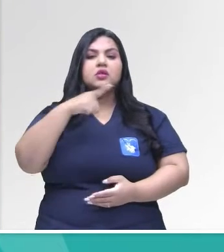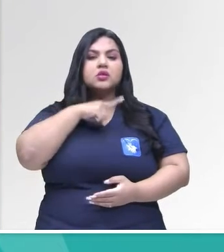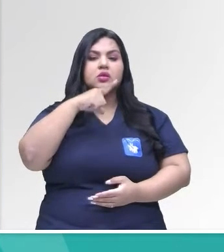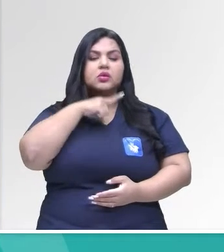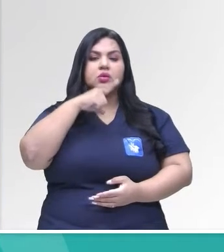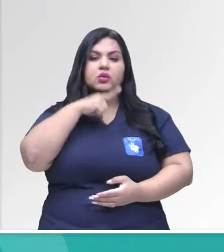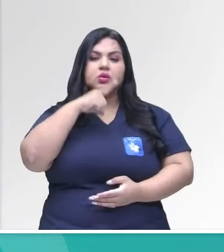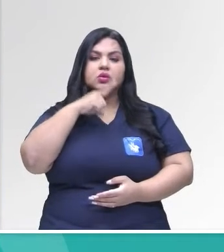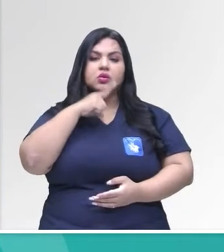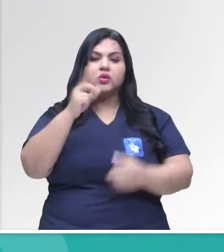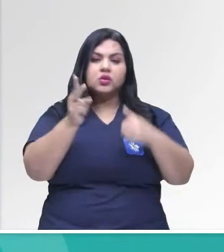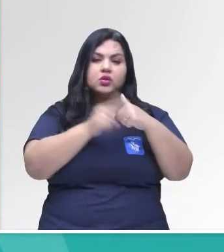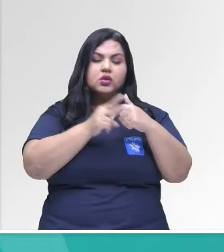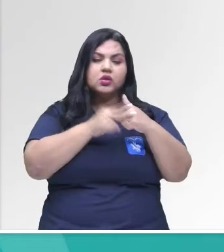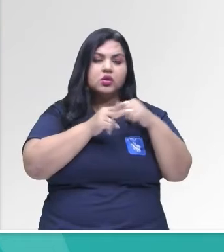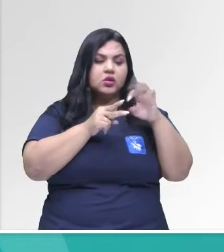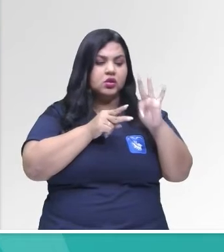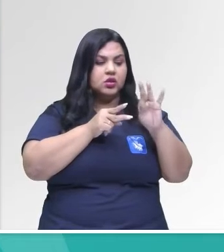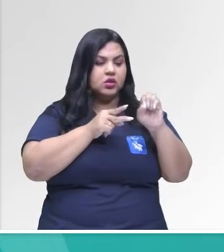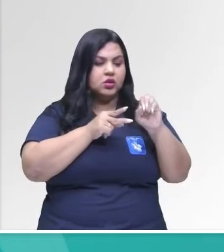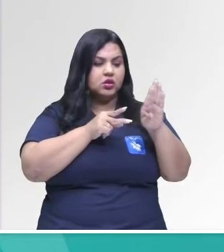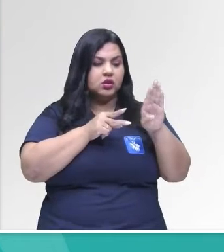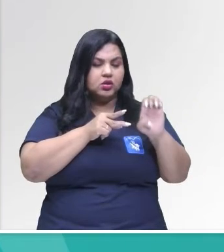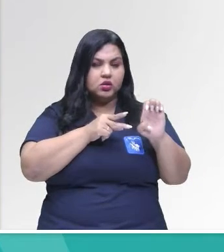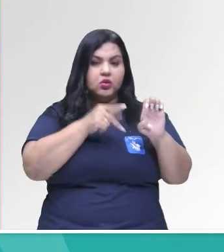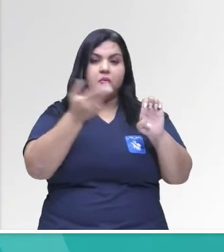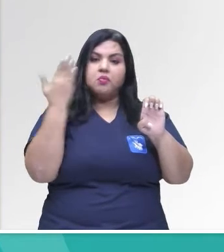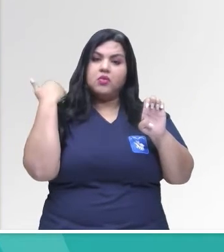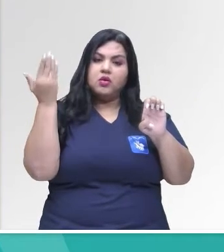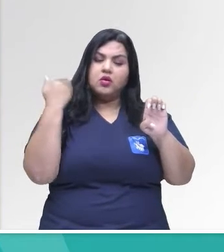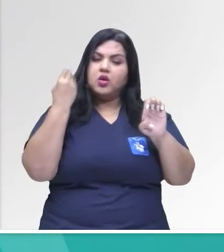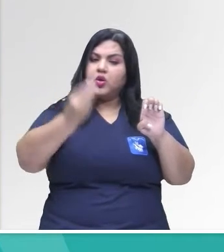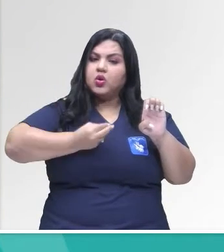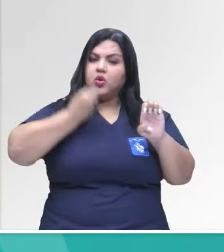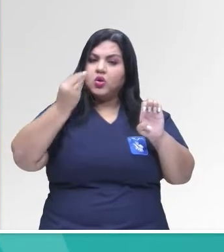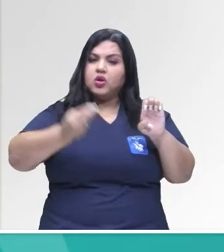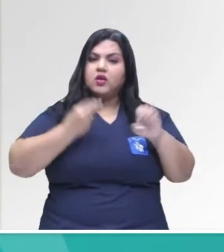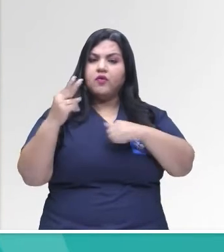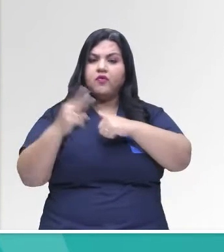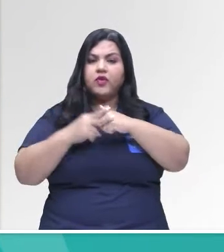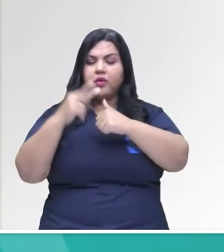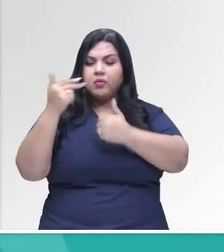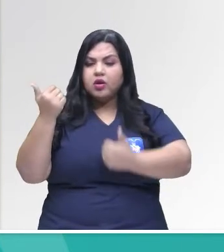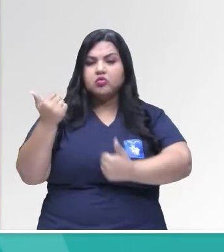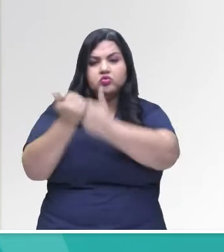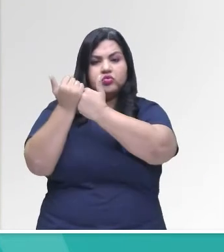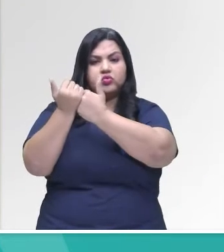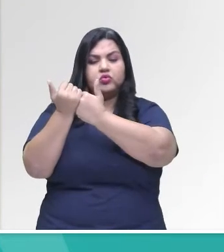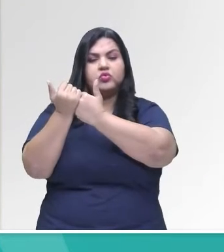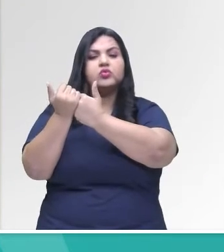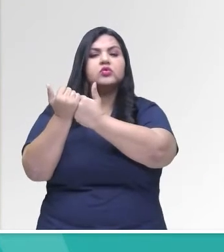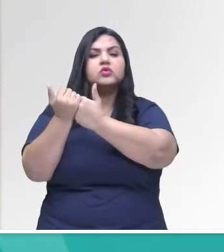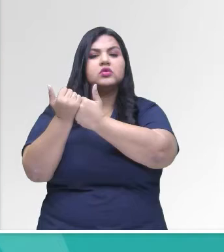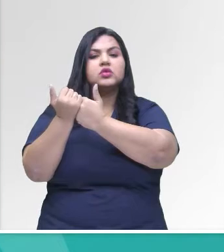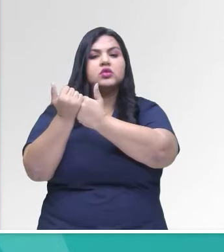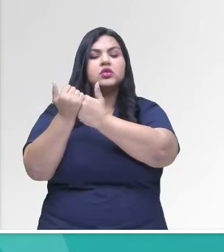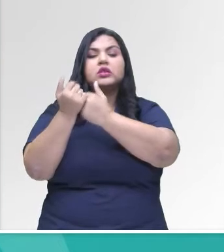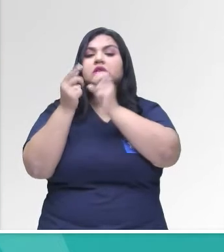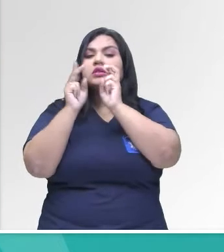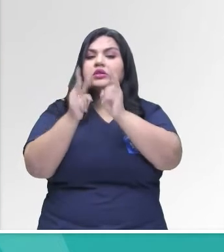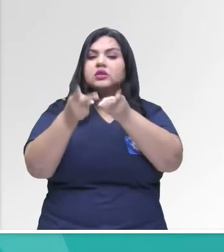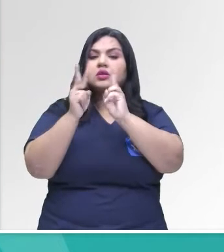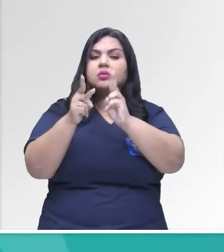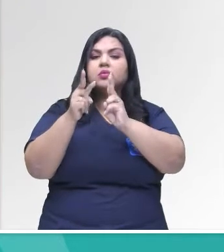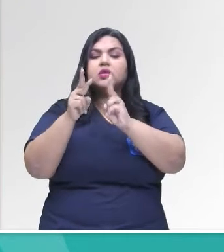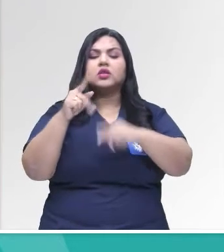aqui o verbo to be no passado como meu verbo auxiliar. Todas as vezes que